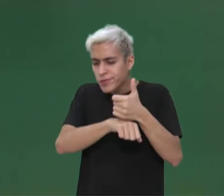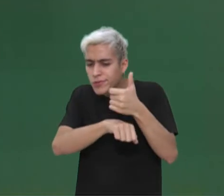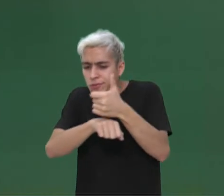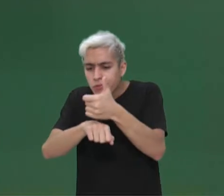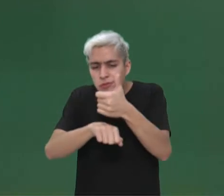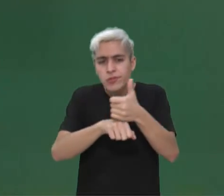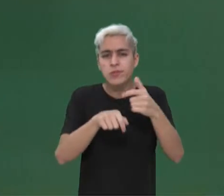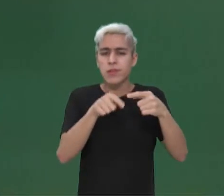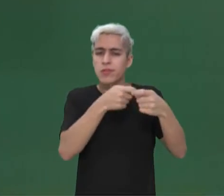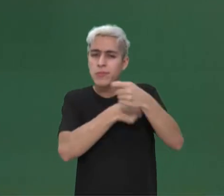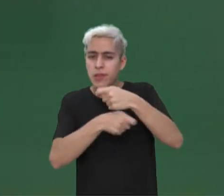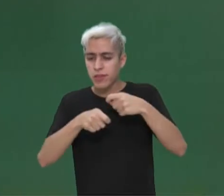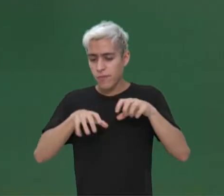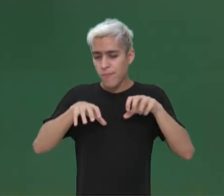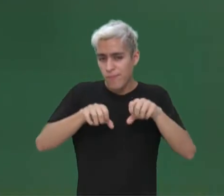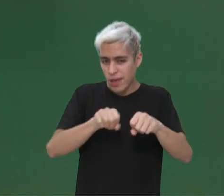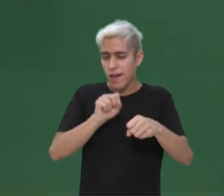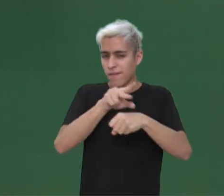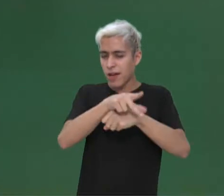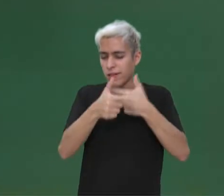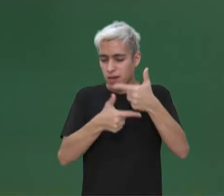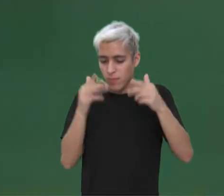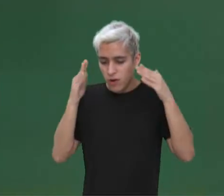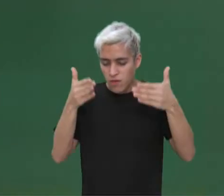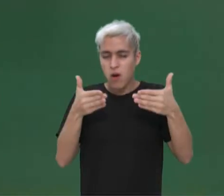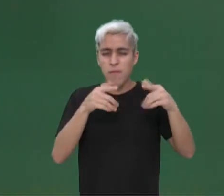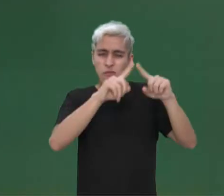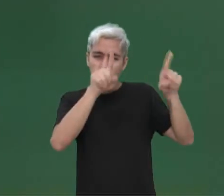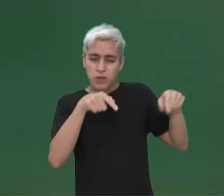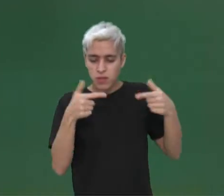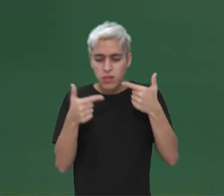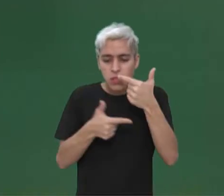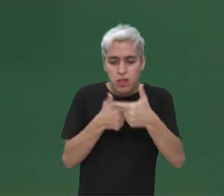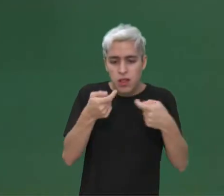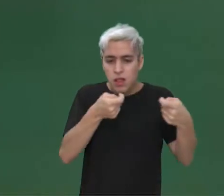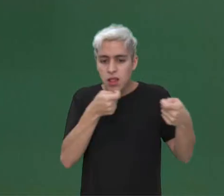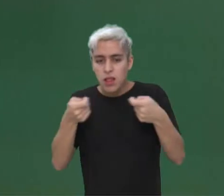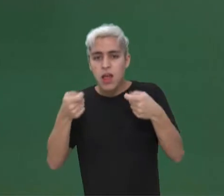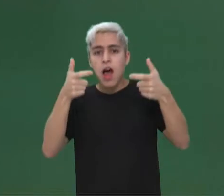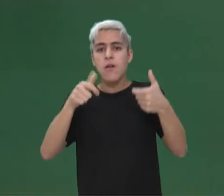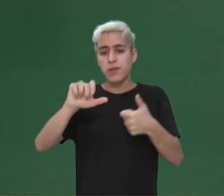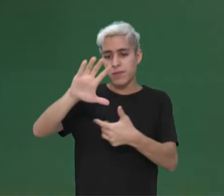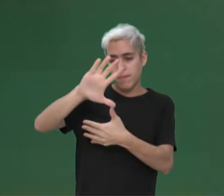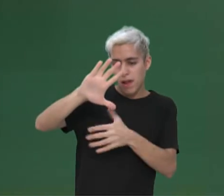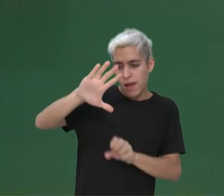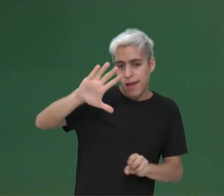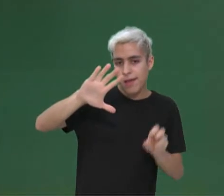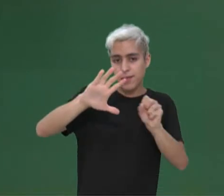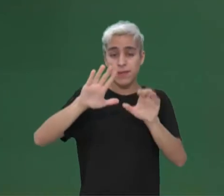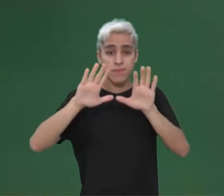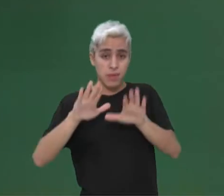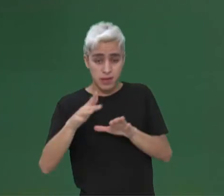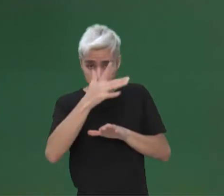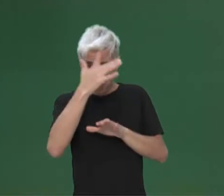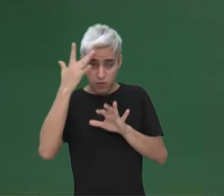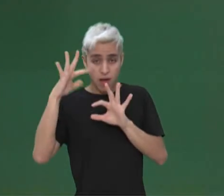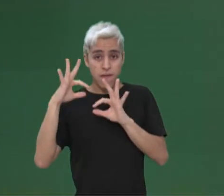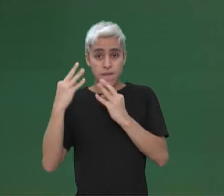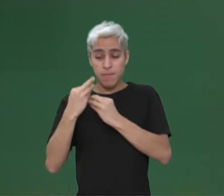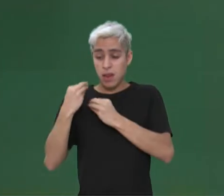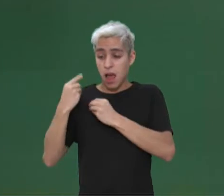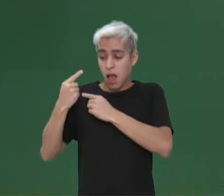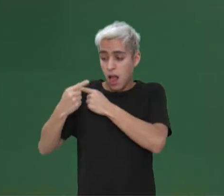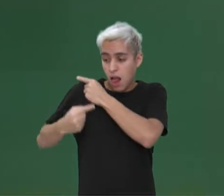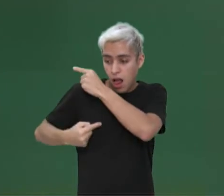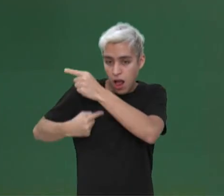burocráticos, administrativos. Então, funcionários, na maioria das vezes, que vinham para a América, para a colônia. Já os crioulos, eles